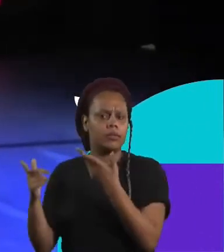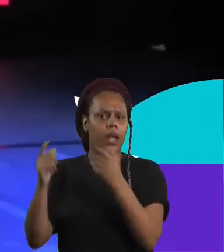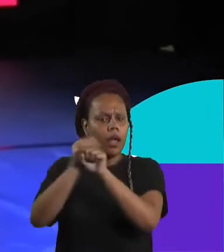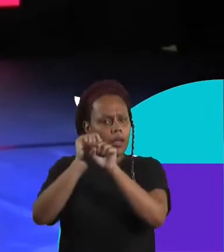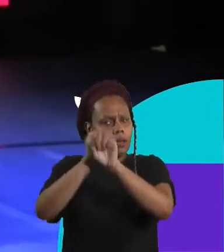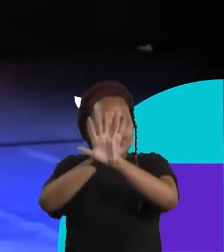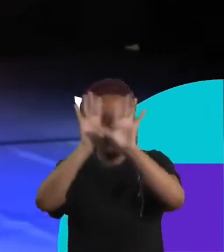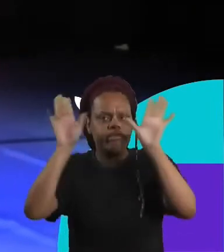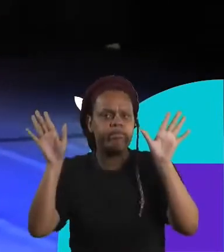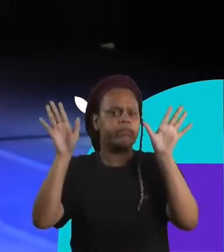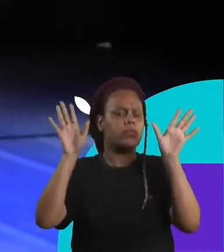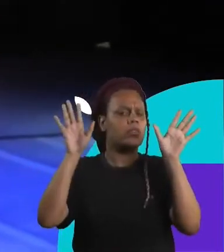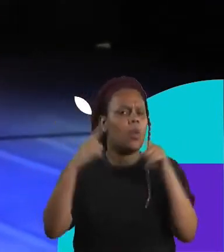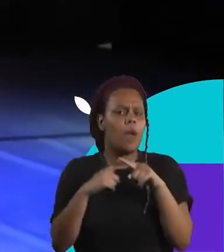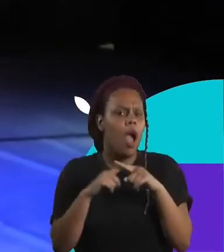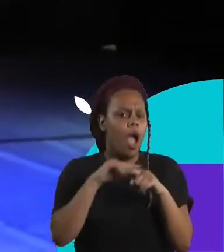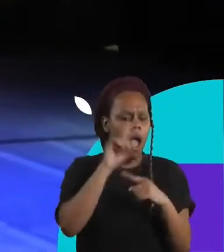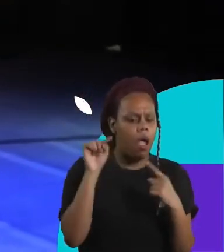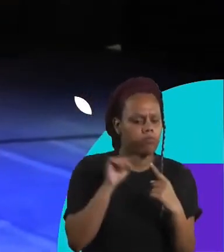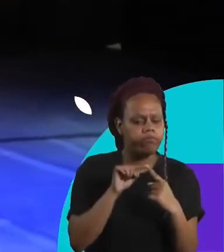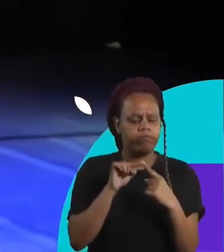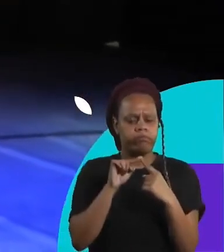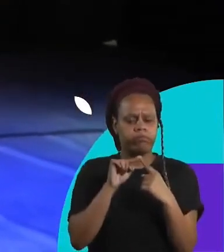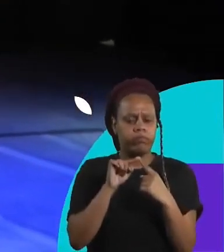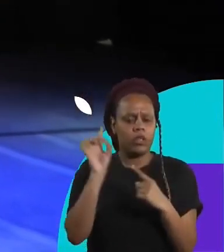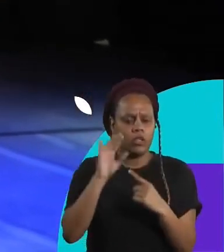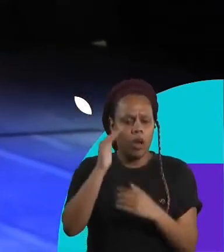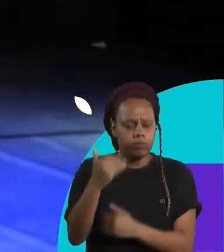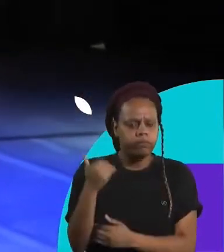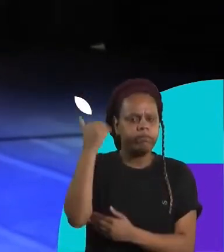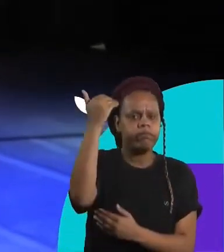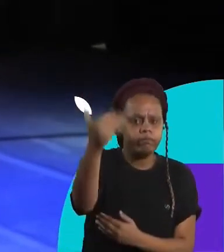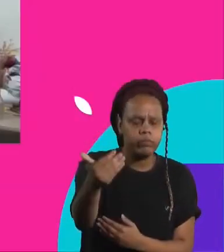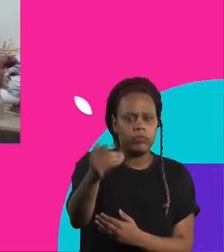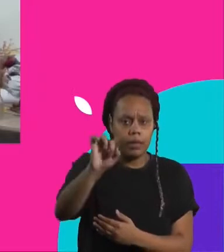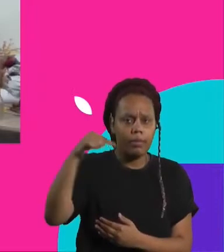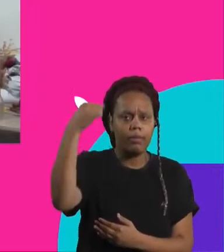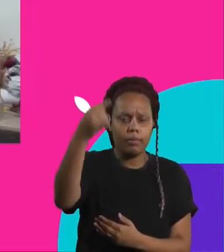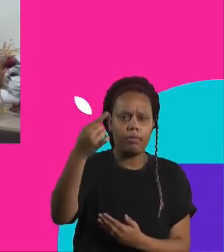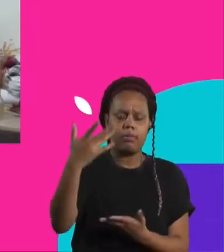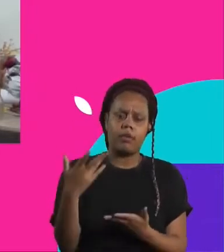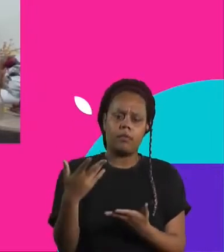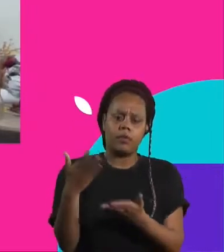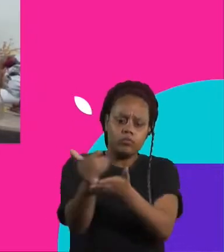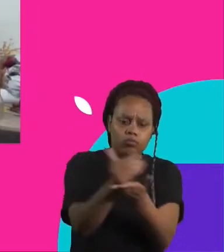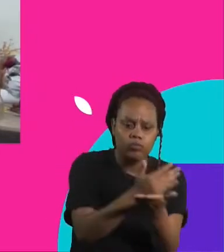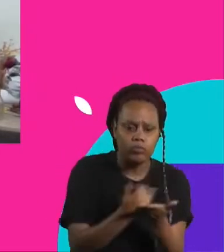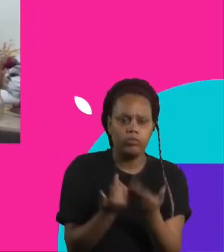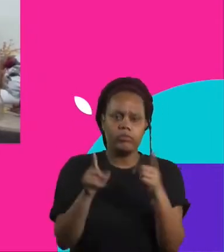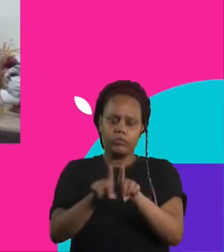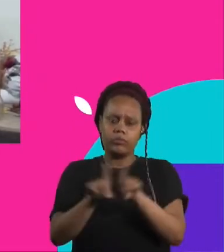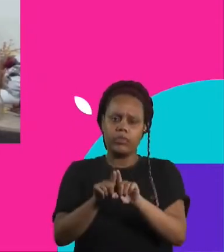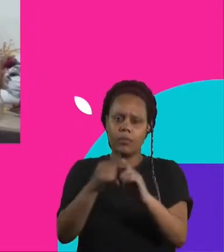um objetivo sobre por que a gente está fazendo aquilo, para só daí partir para coleta, para análise, para mensuração de impacto, né? Então, acho